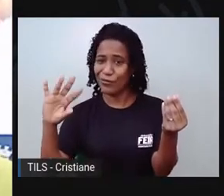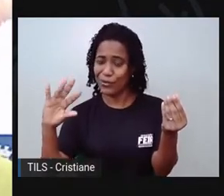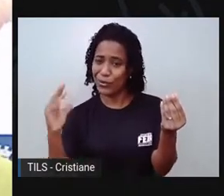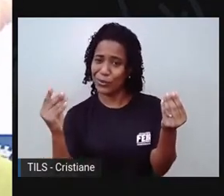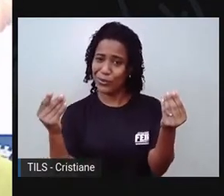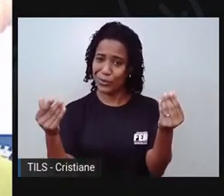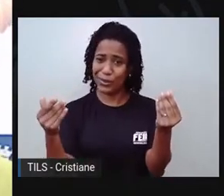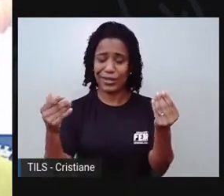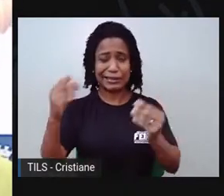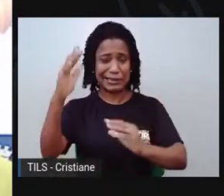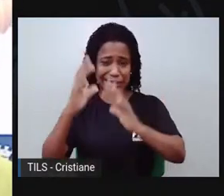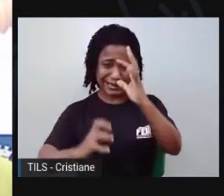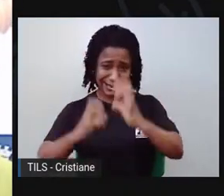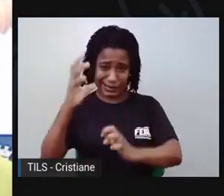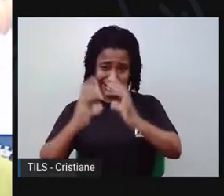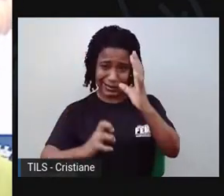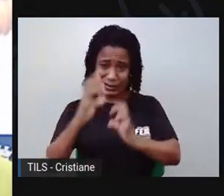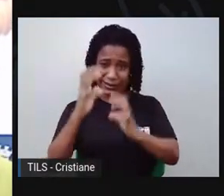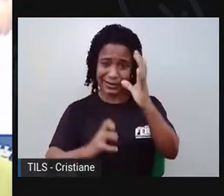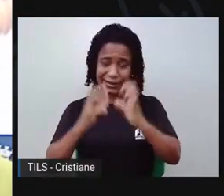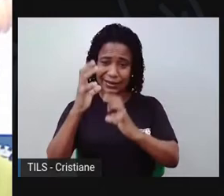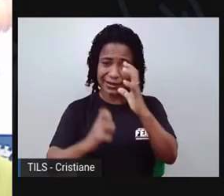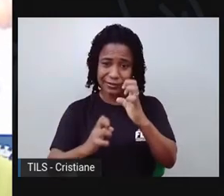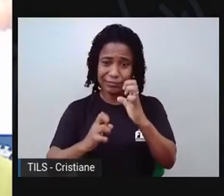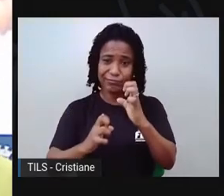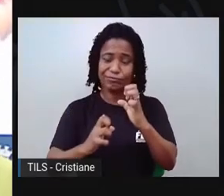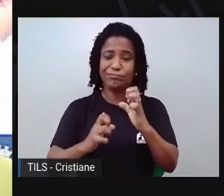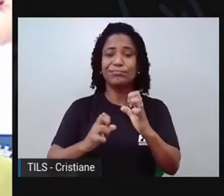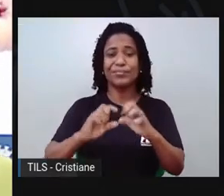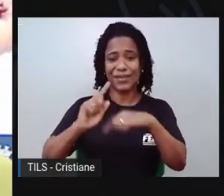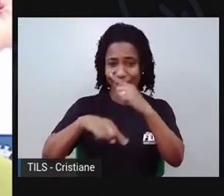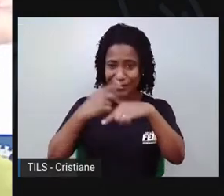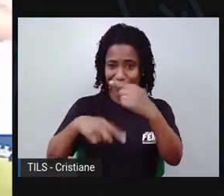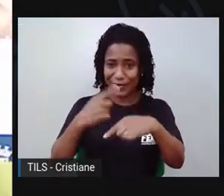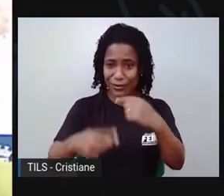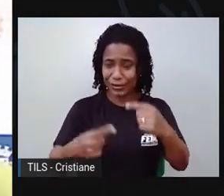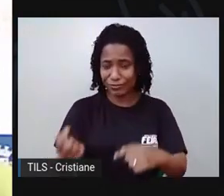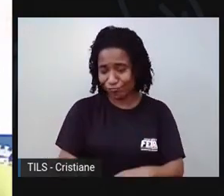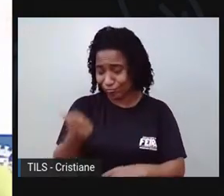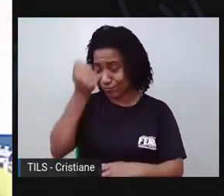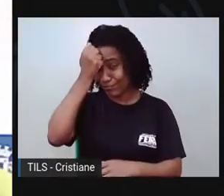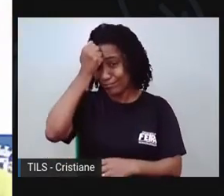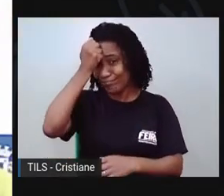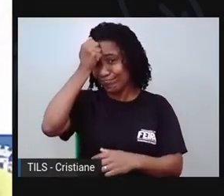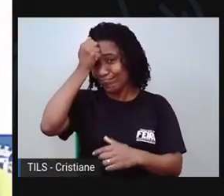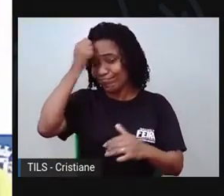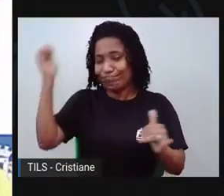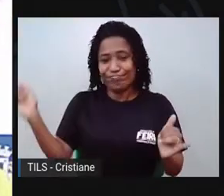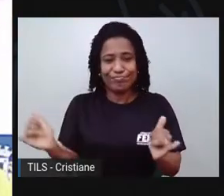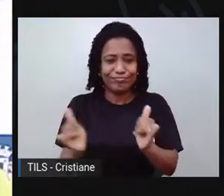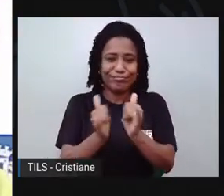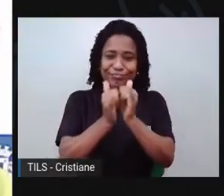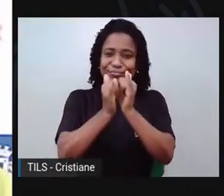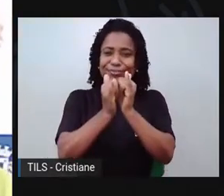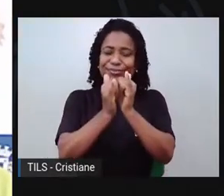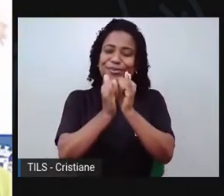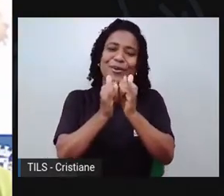Oh, aí eles brigam. Mas depois eles se arrependem de ter brigado um com o outro, porque eles se gostam muito,